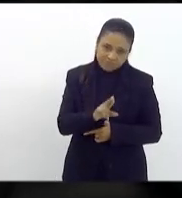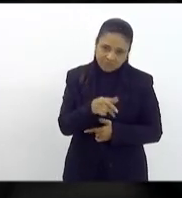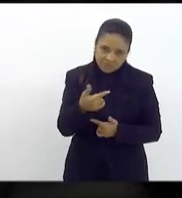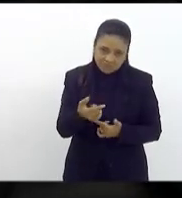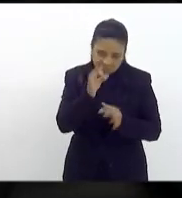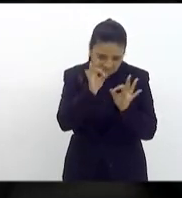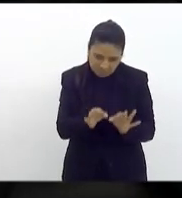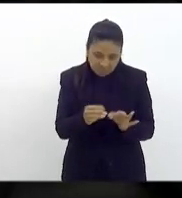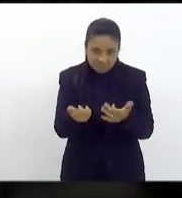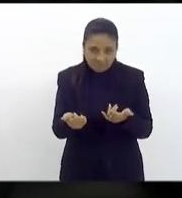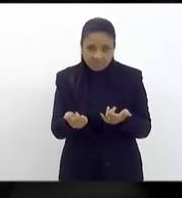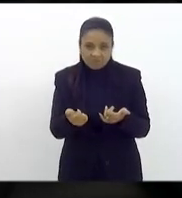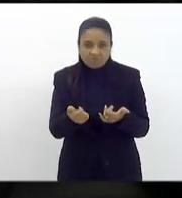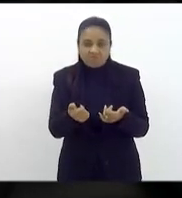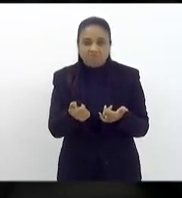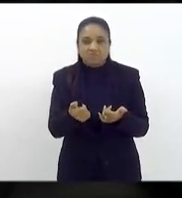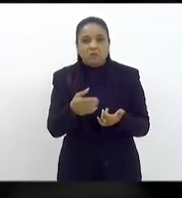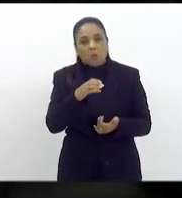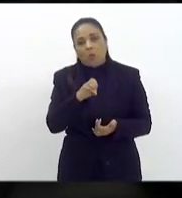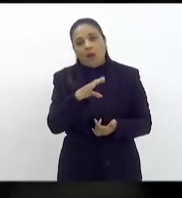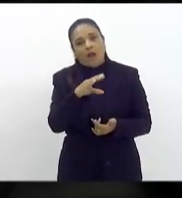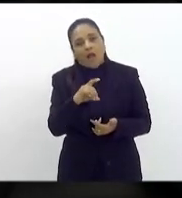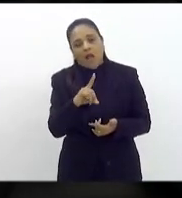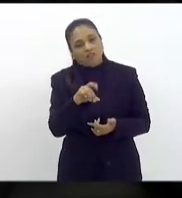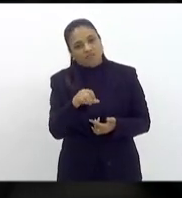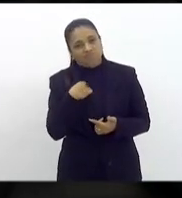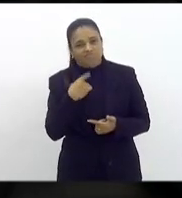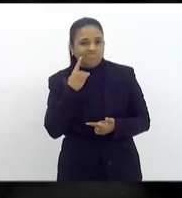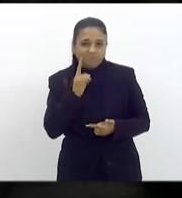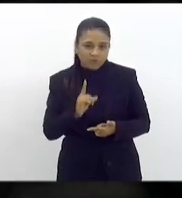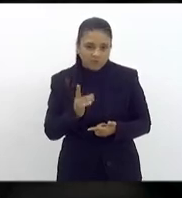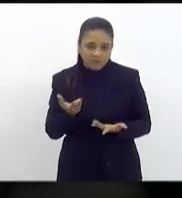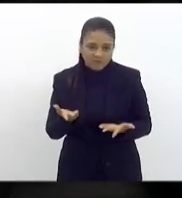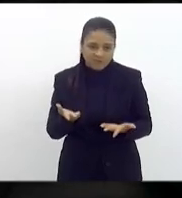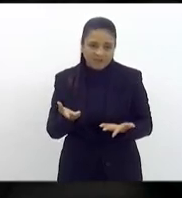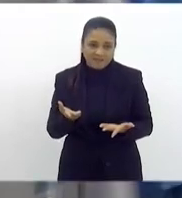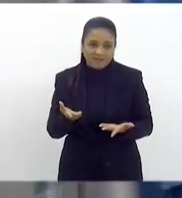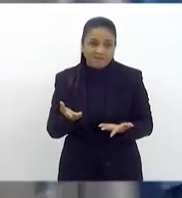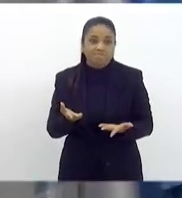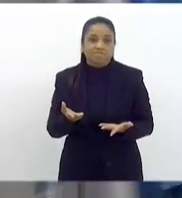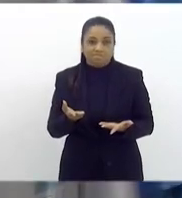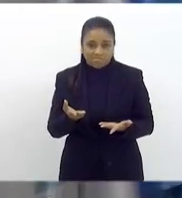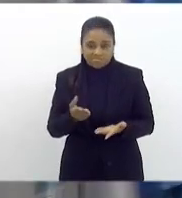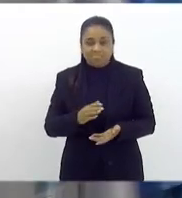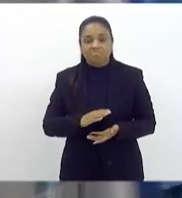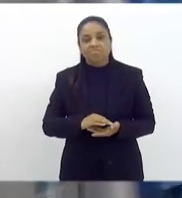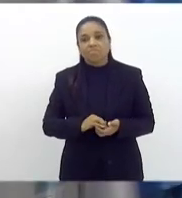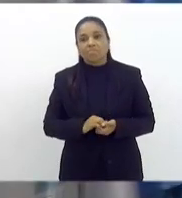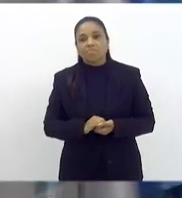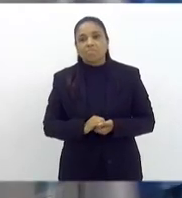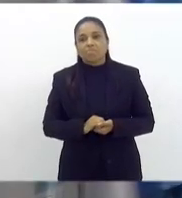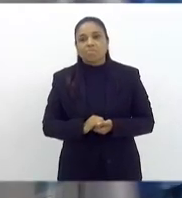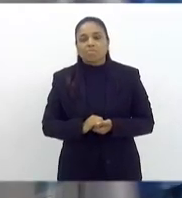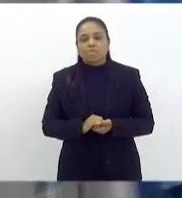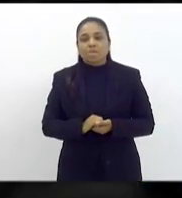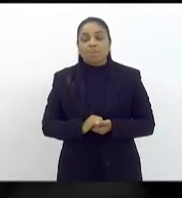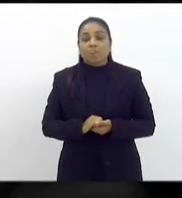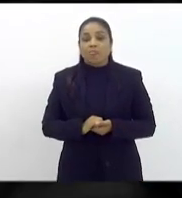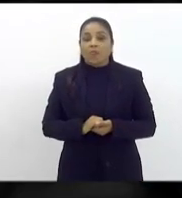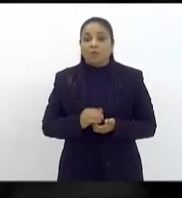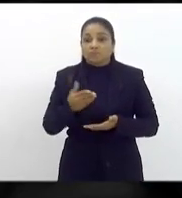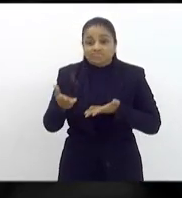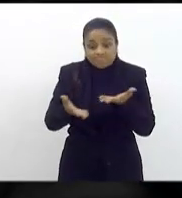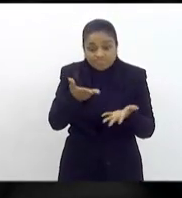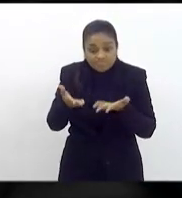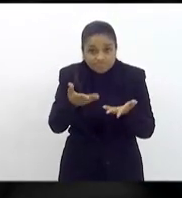Em relacionado especificamente ao ECAD, não sei te afirmar. Senhor presidente, não, especificamente... O serviço de cobrança